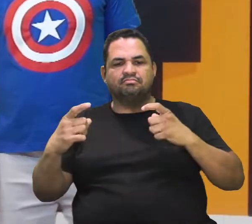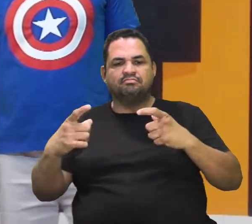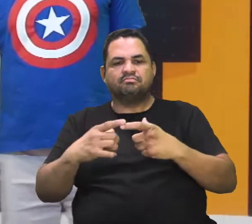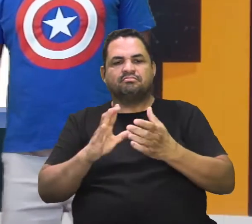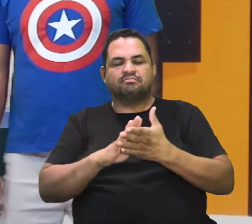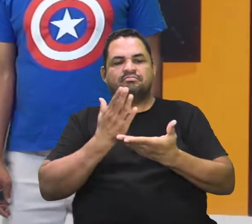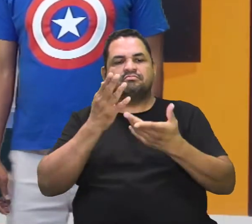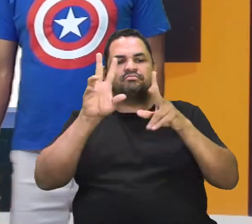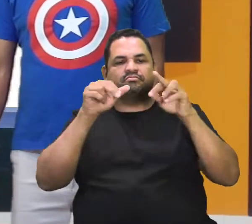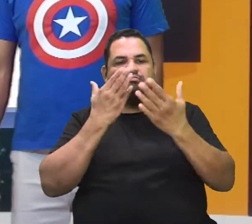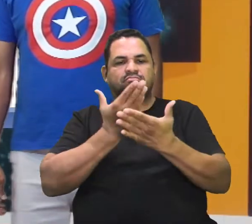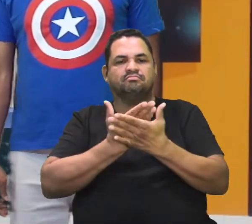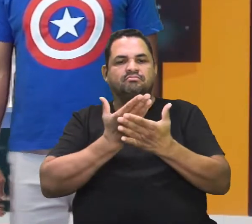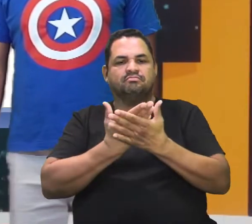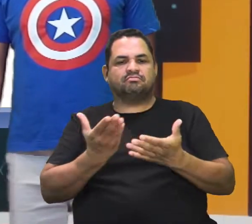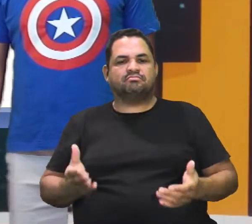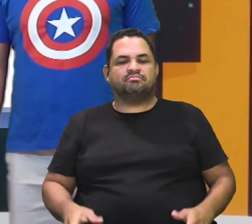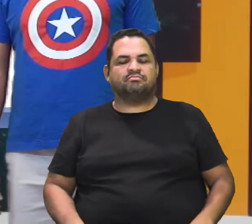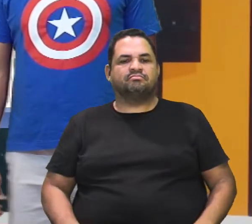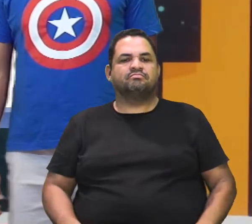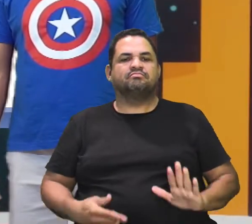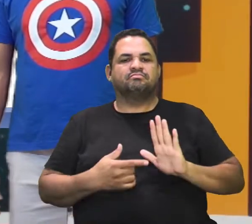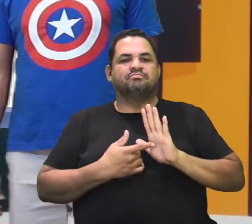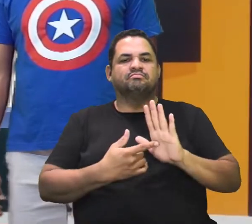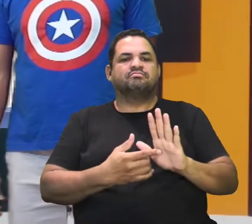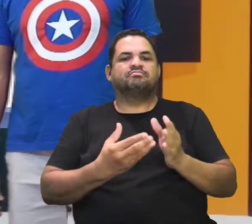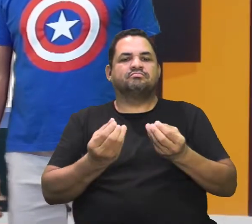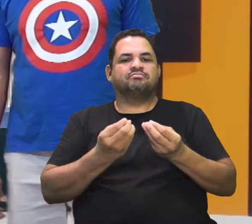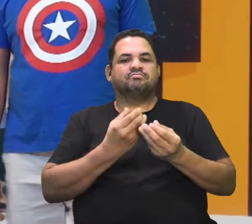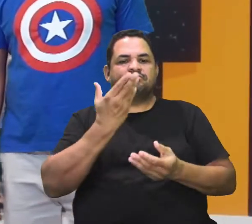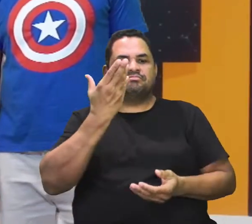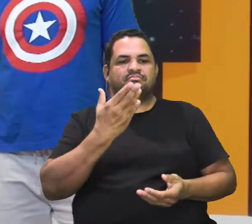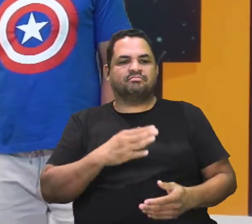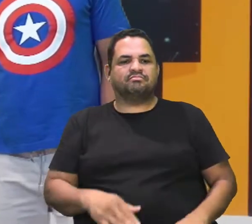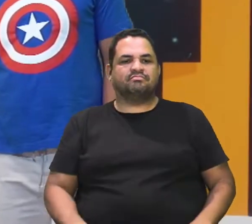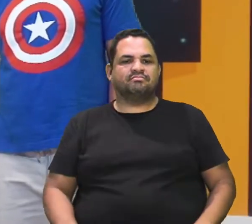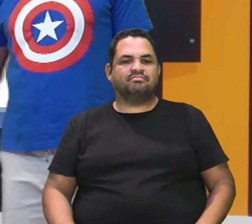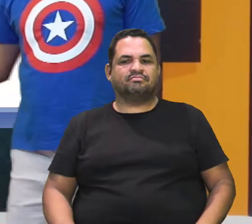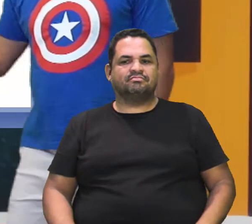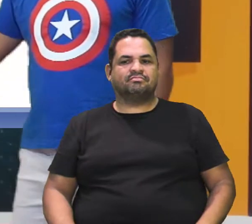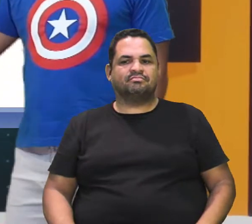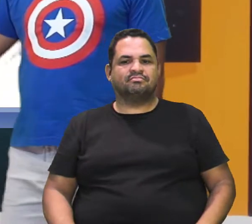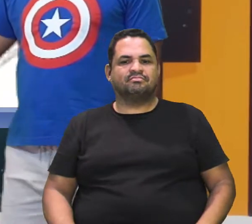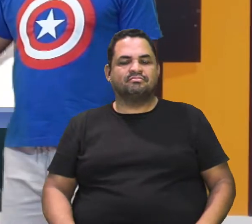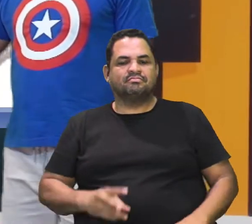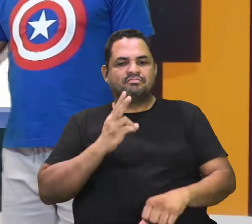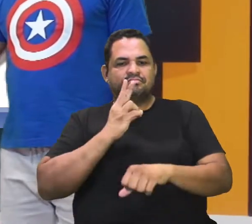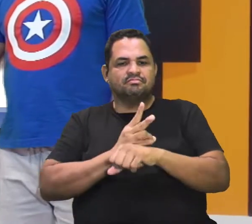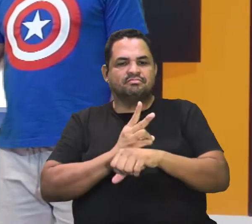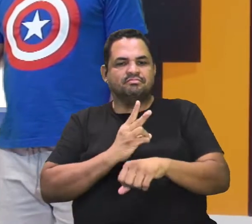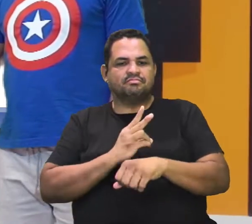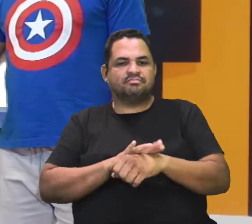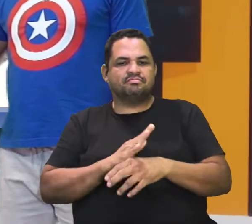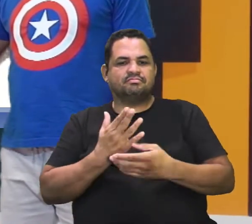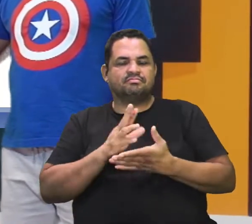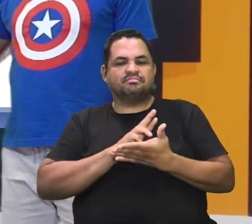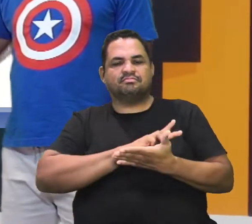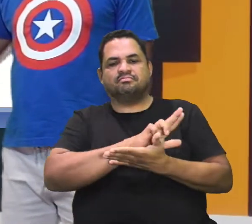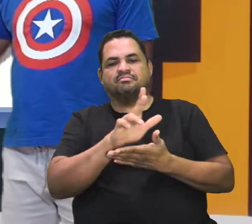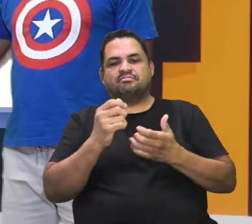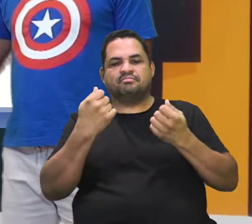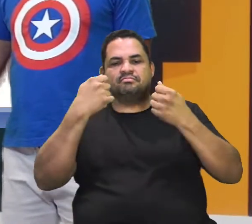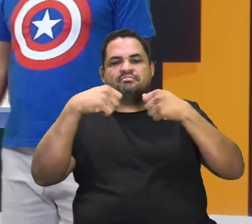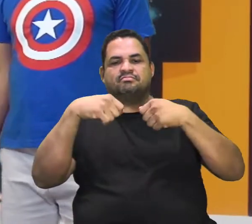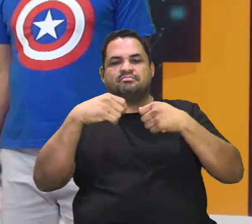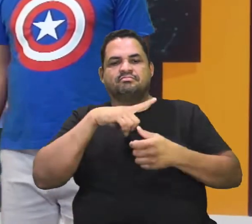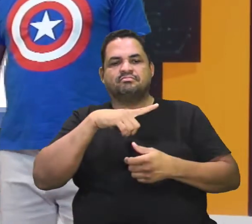o assunto da aula de hoje. E agora a gente mostra para vocês aqui com um GIF, olha que legal. Então, o vídeo mostra as várias possibilidades de formar uma